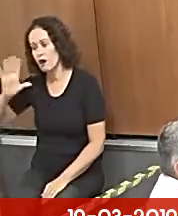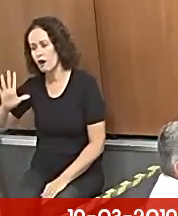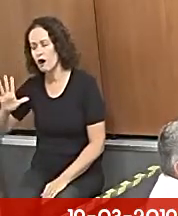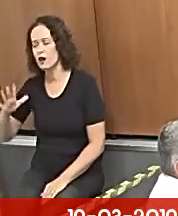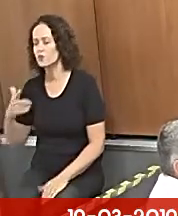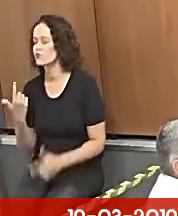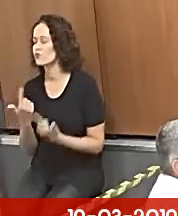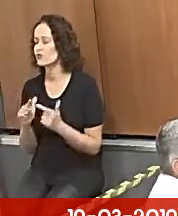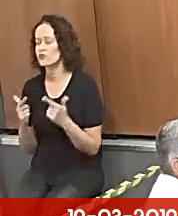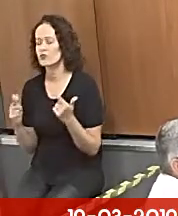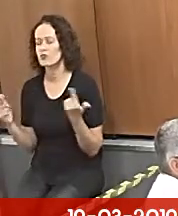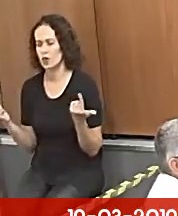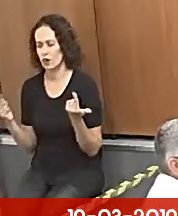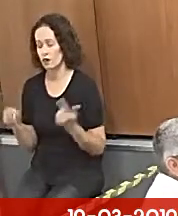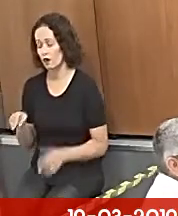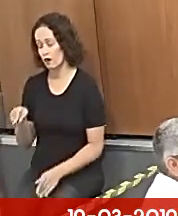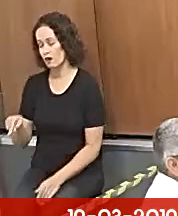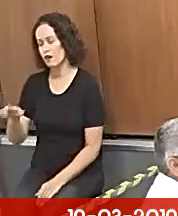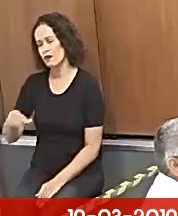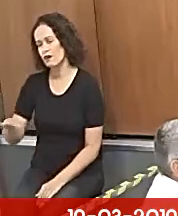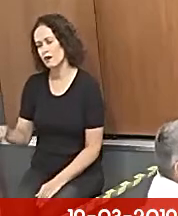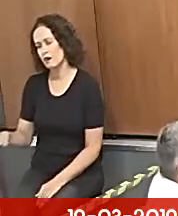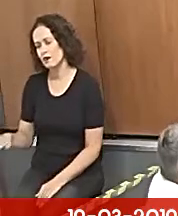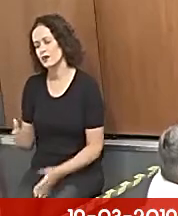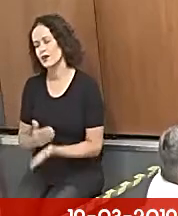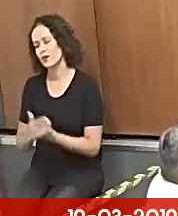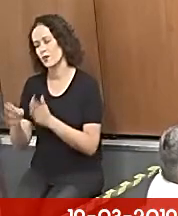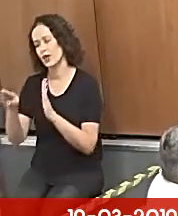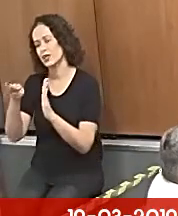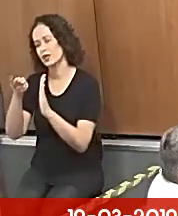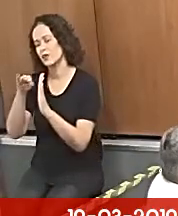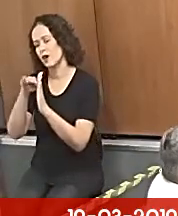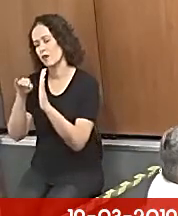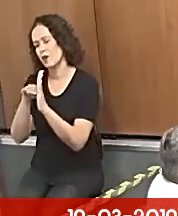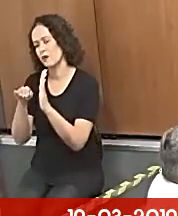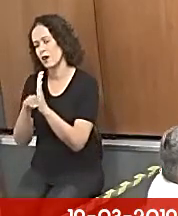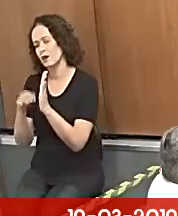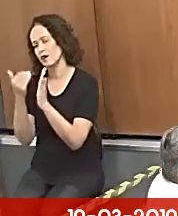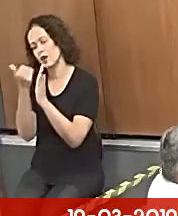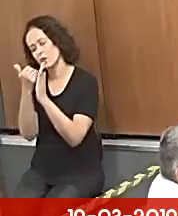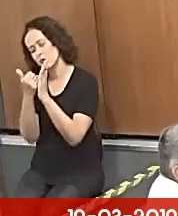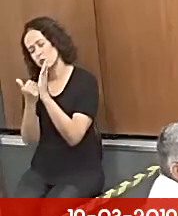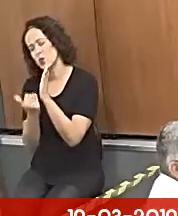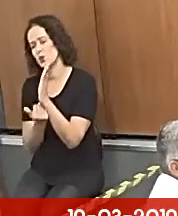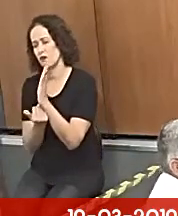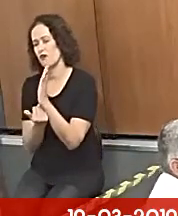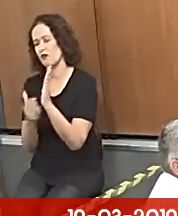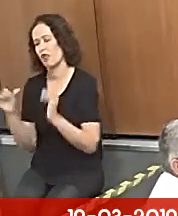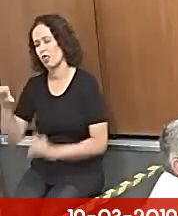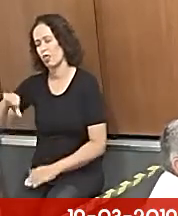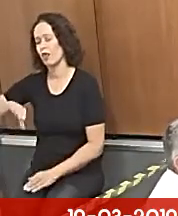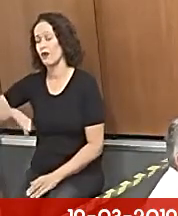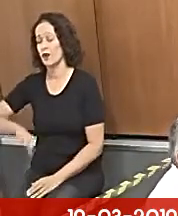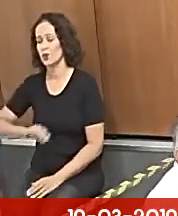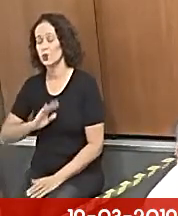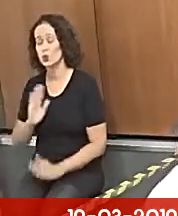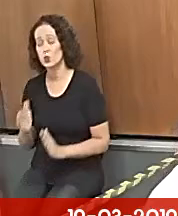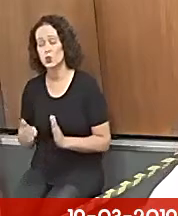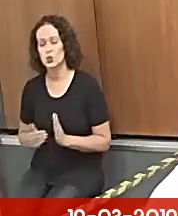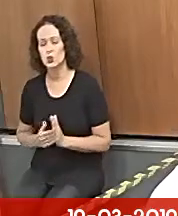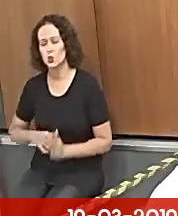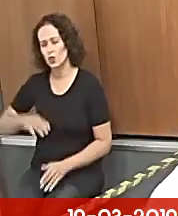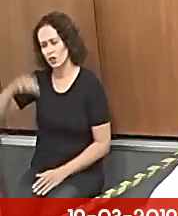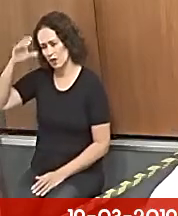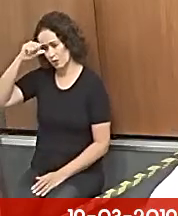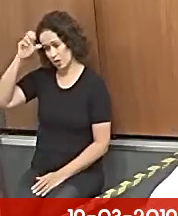e aí aquela criança começa a regredir tudo que ela aprendeu no ano anterior ela retrocede não é isso